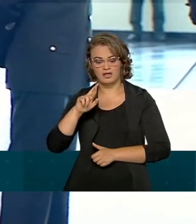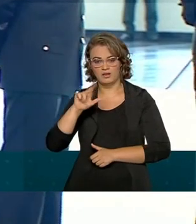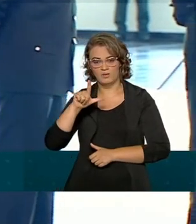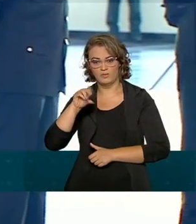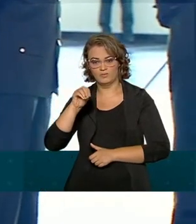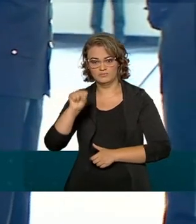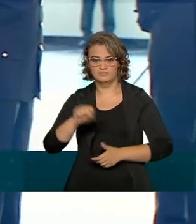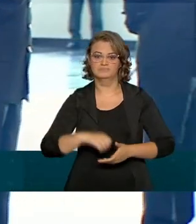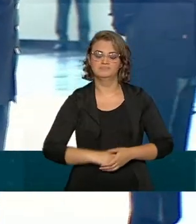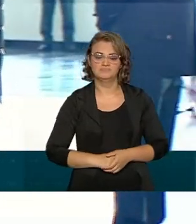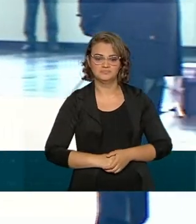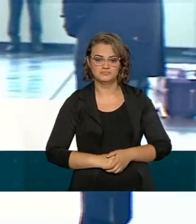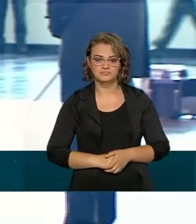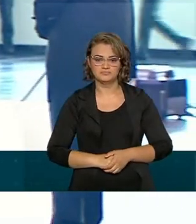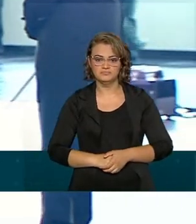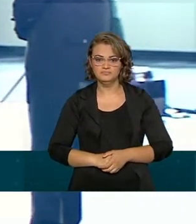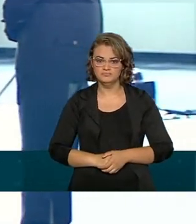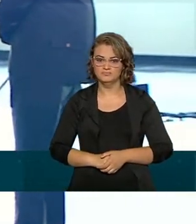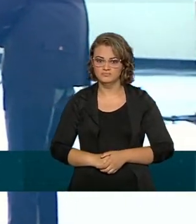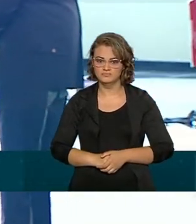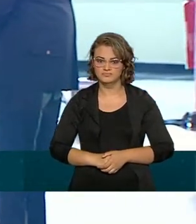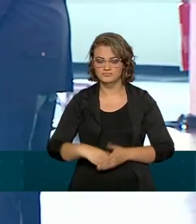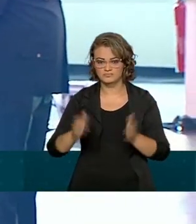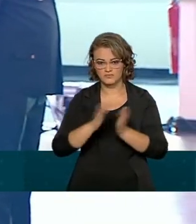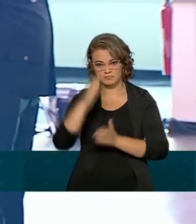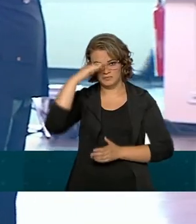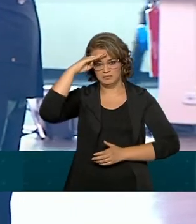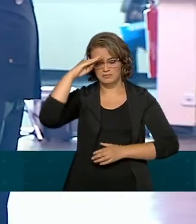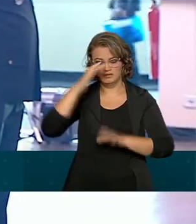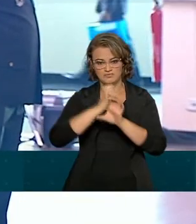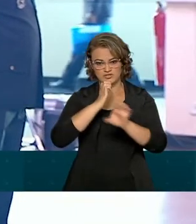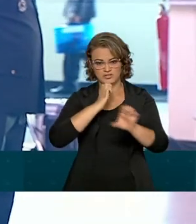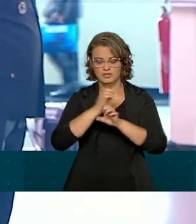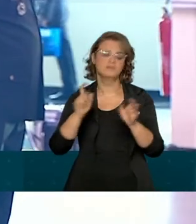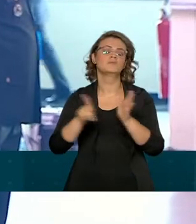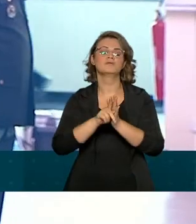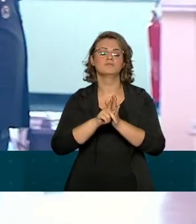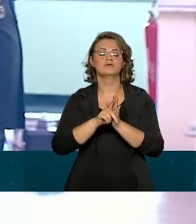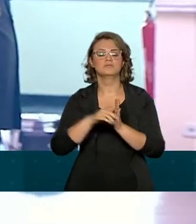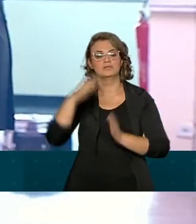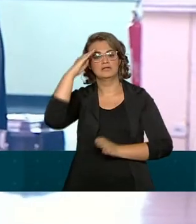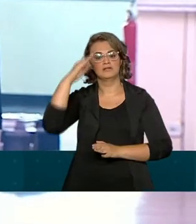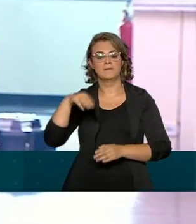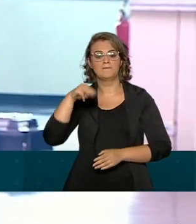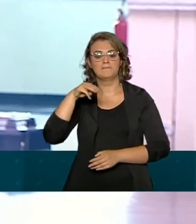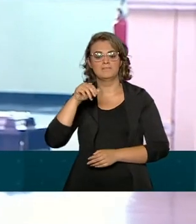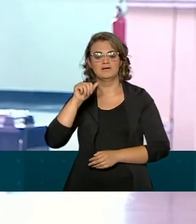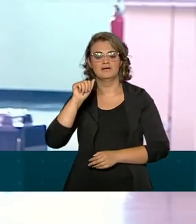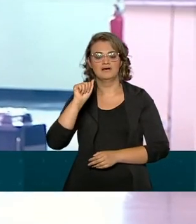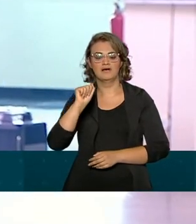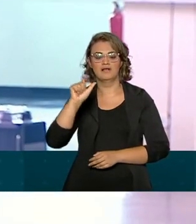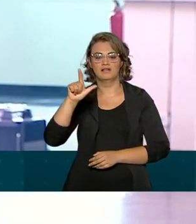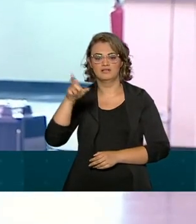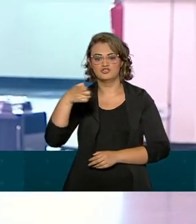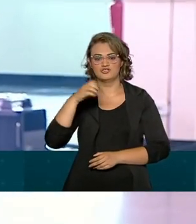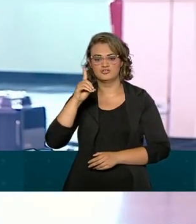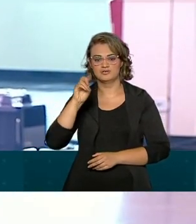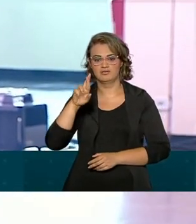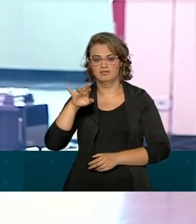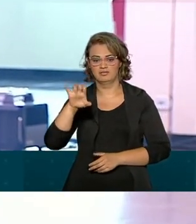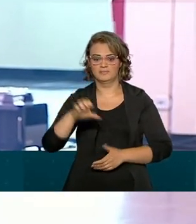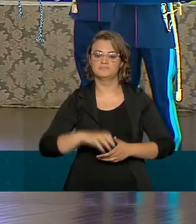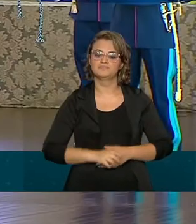Alexandre Duarte de Lima e o Coronel Engenheiro Militar Alexandre Martins Castilho